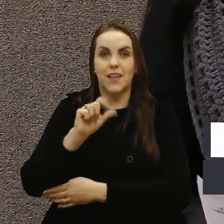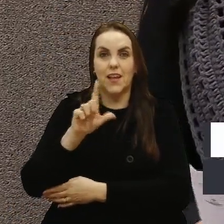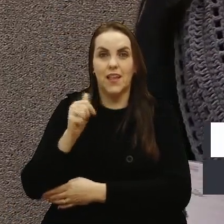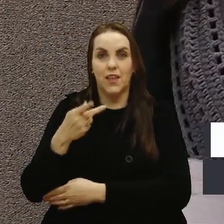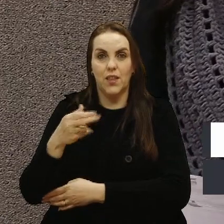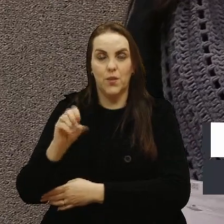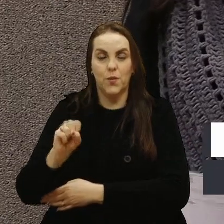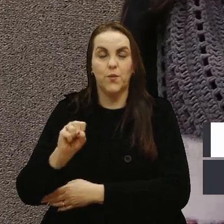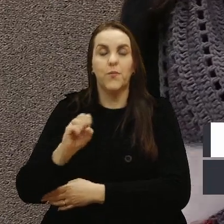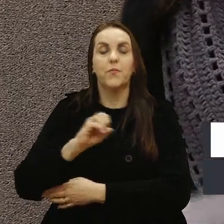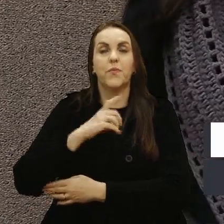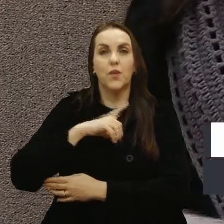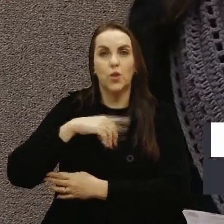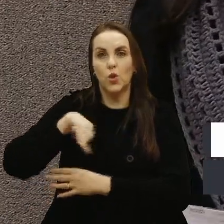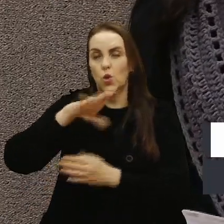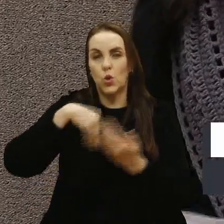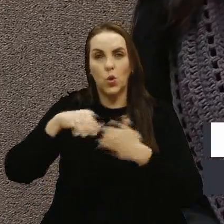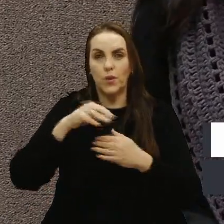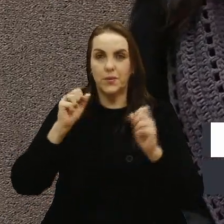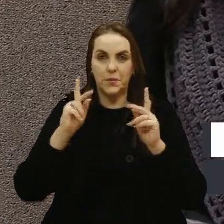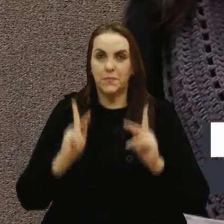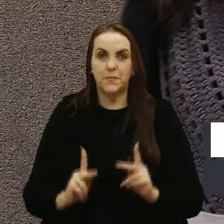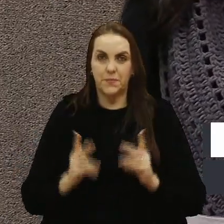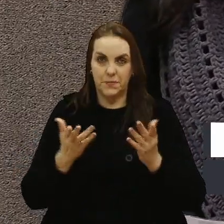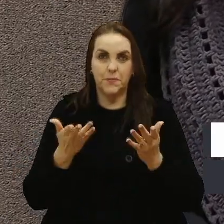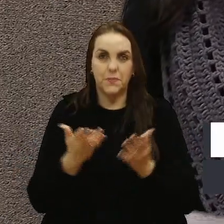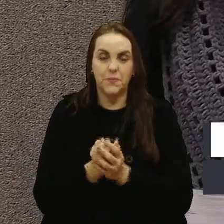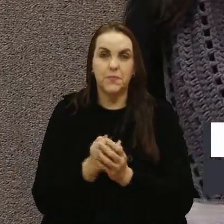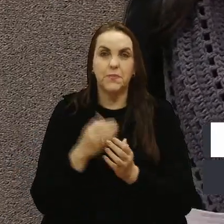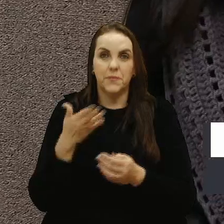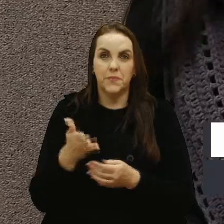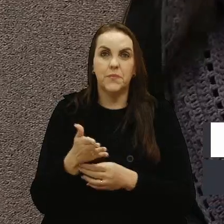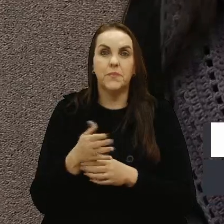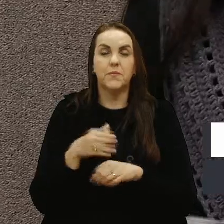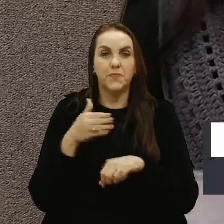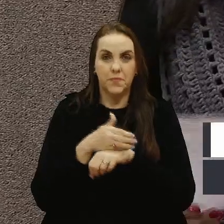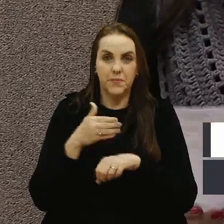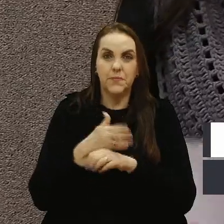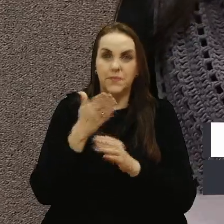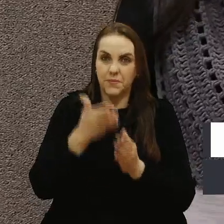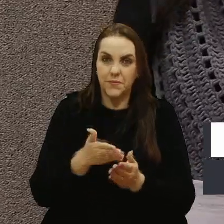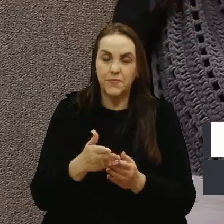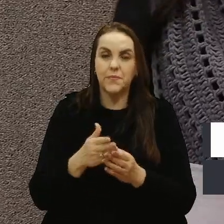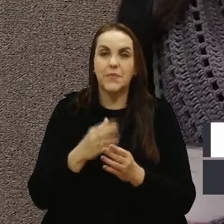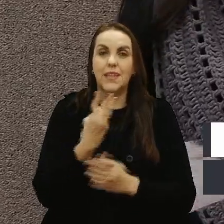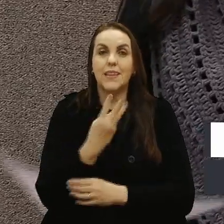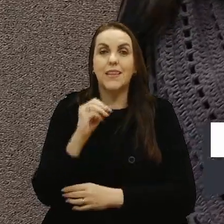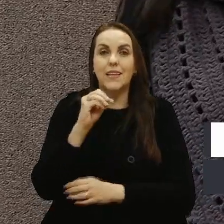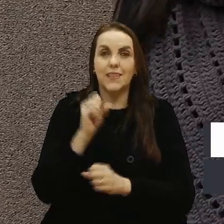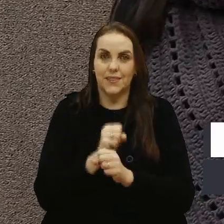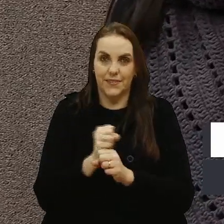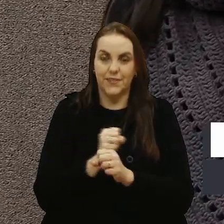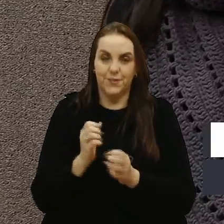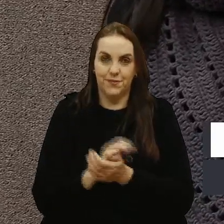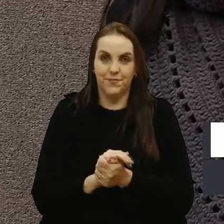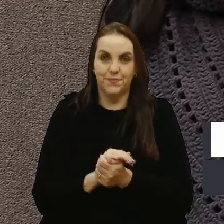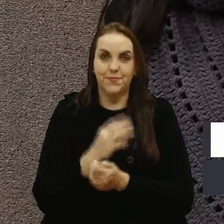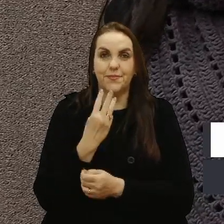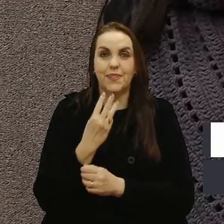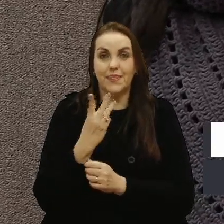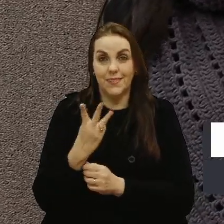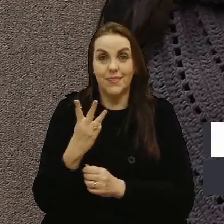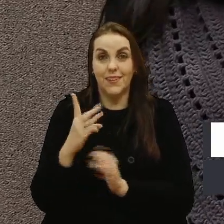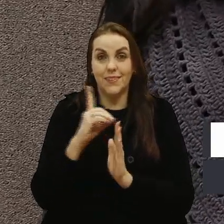todos os envolvidos, a todos os que fazem parte da história da Indança, que está celebrando agora 30 anos. São 3 décadas